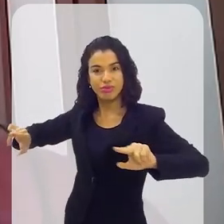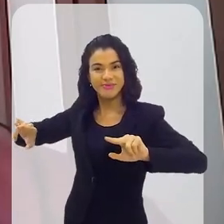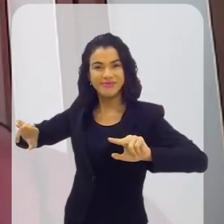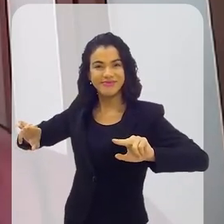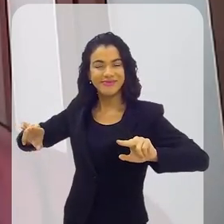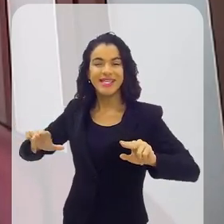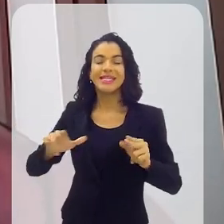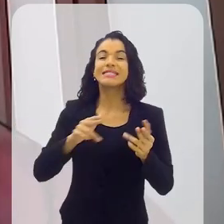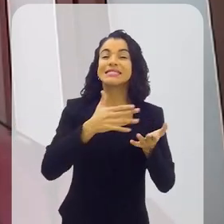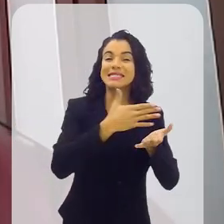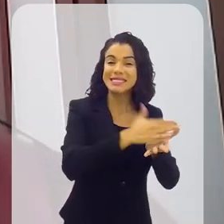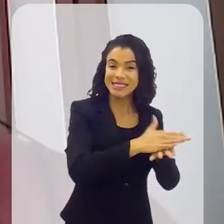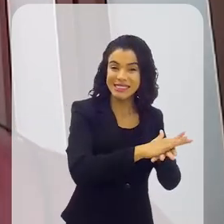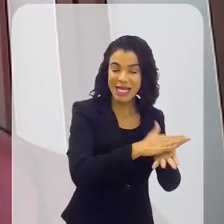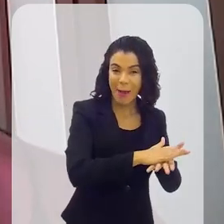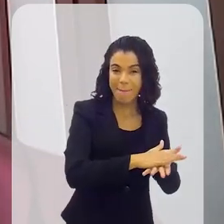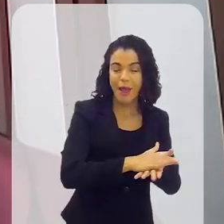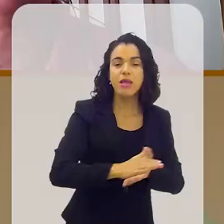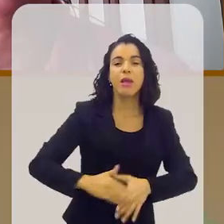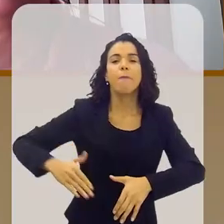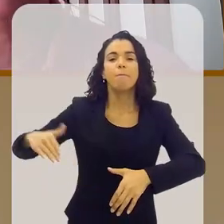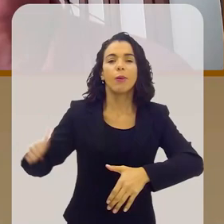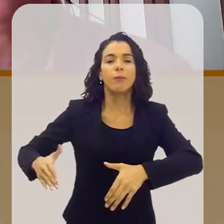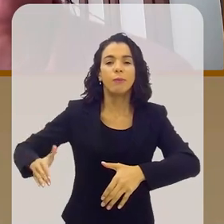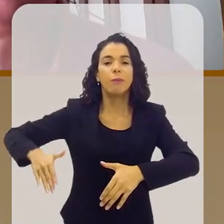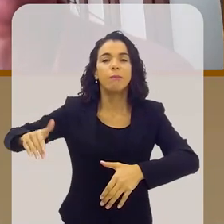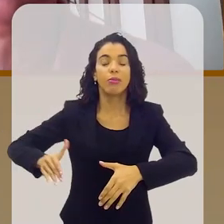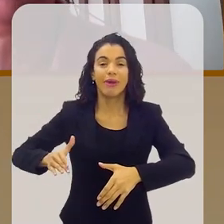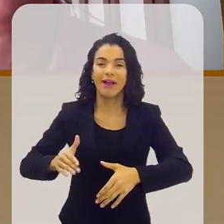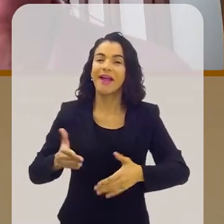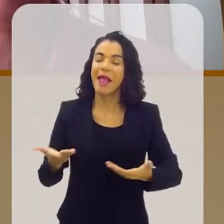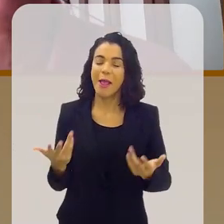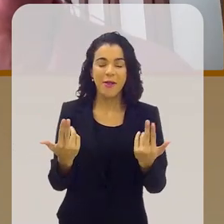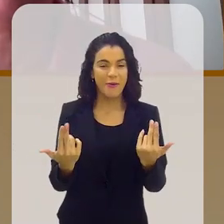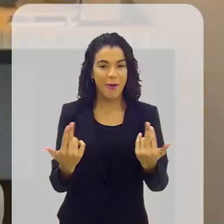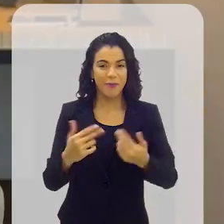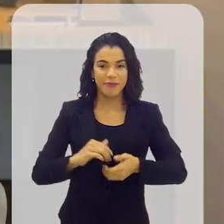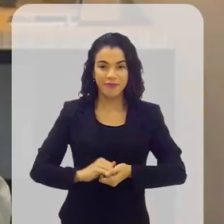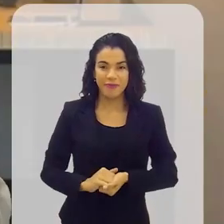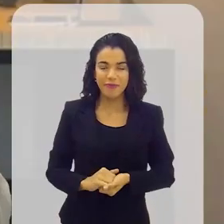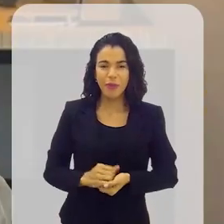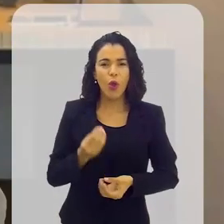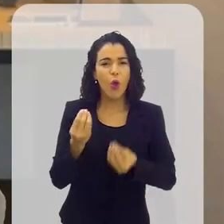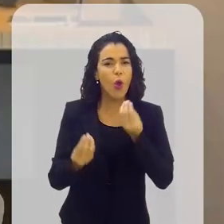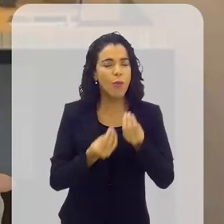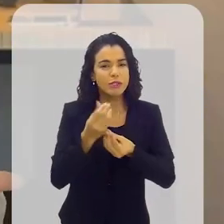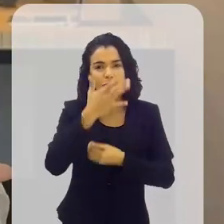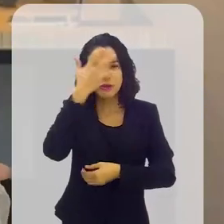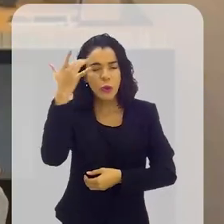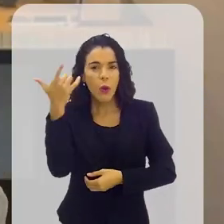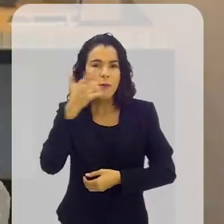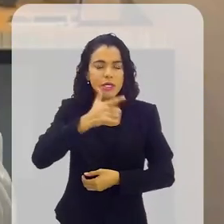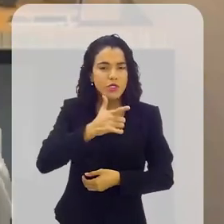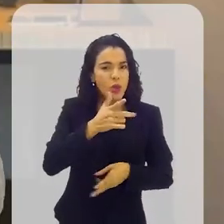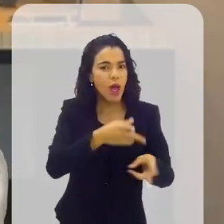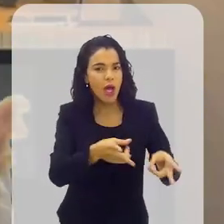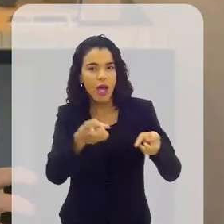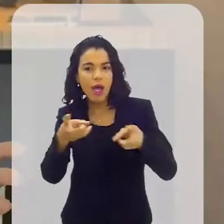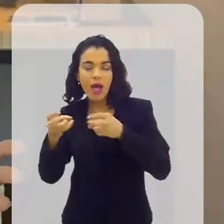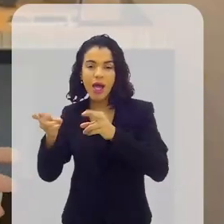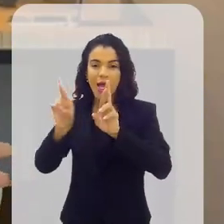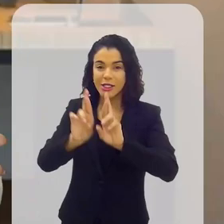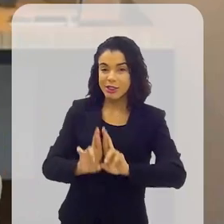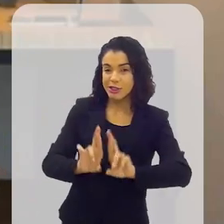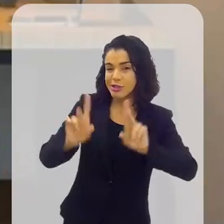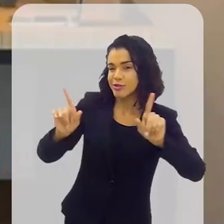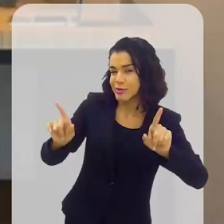E samba e pagode é a mesma coisa. E o que que fez as pessoas começarem a fazer essa distinção? Em que